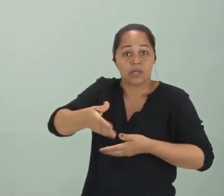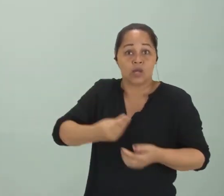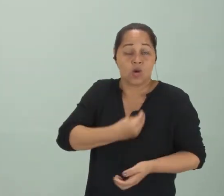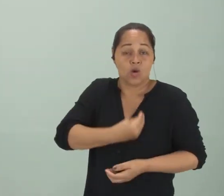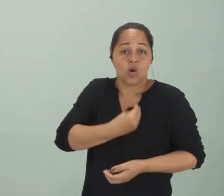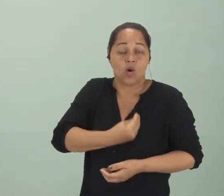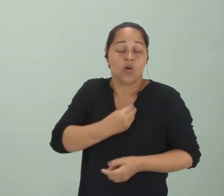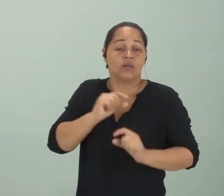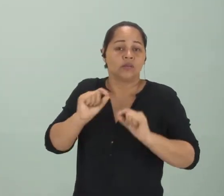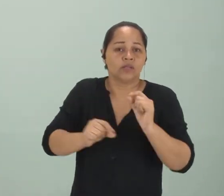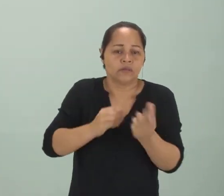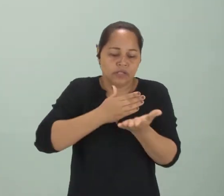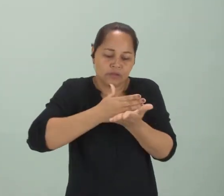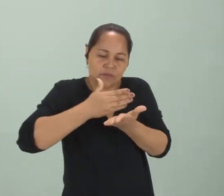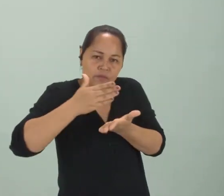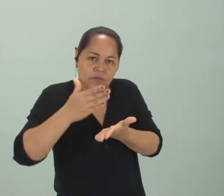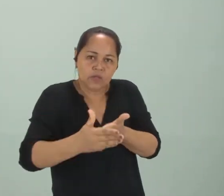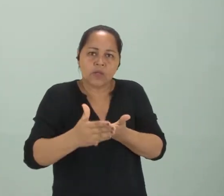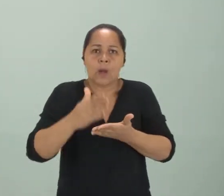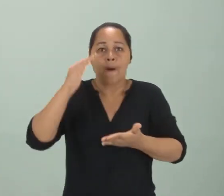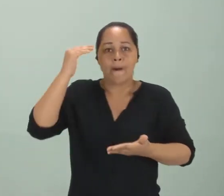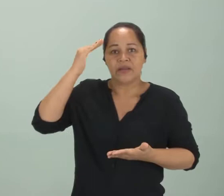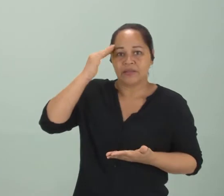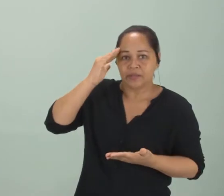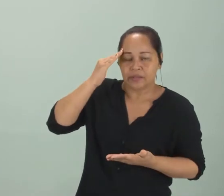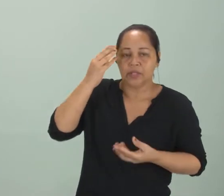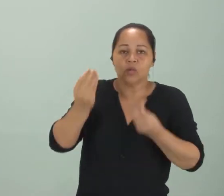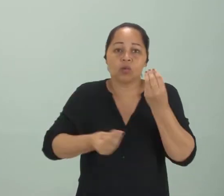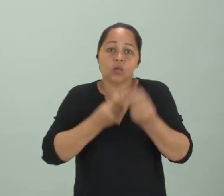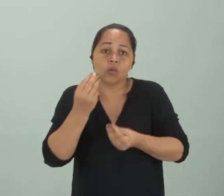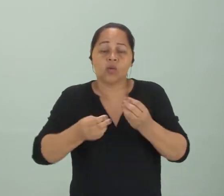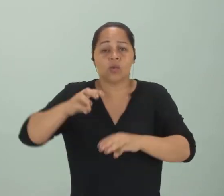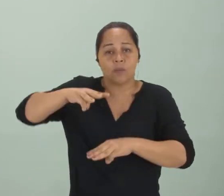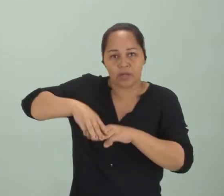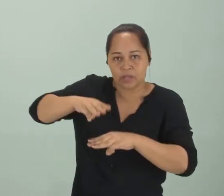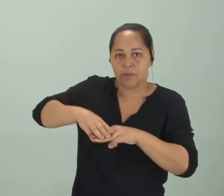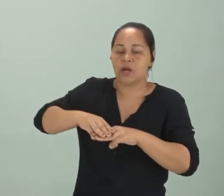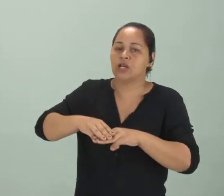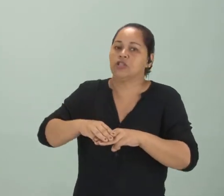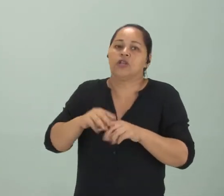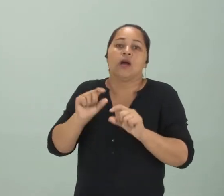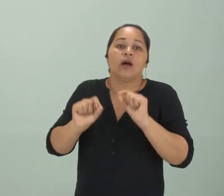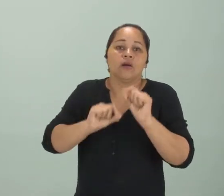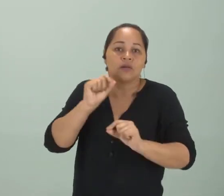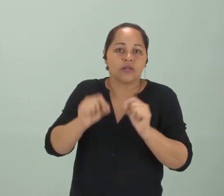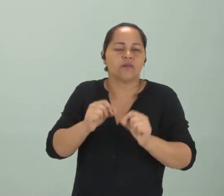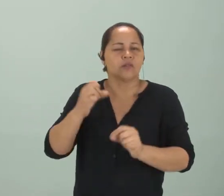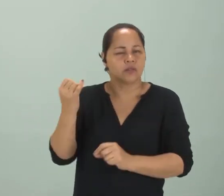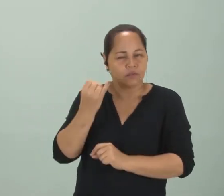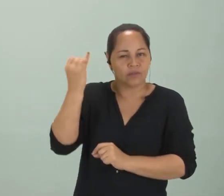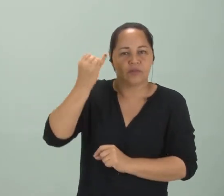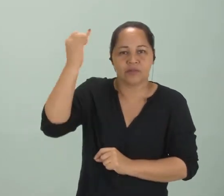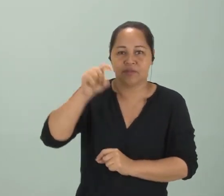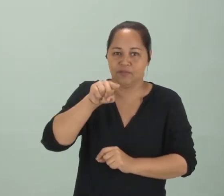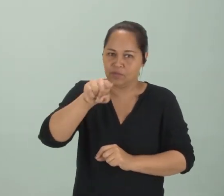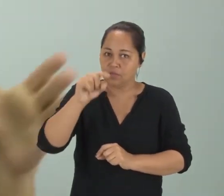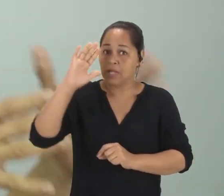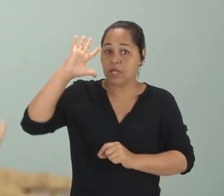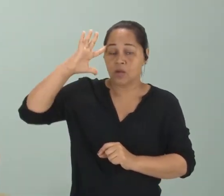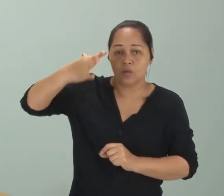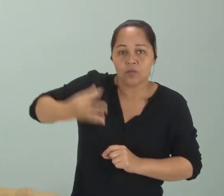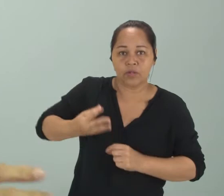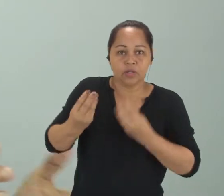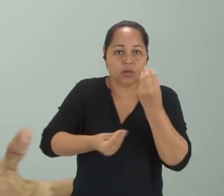que você possa desmistificar, quebrar esse paradigma. A matemática vai realmente ser importante desde que você compreenda a